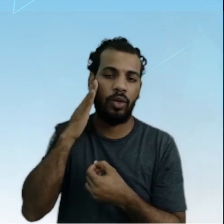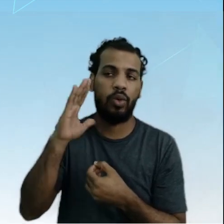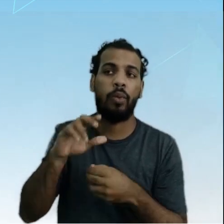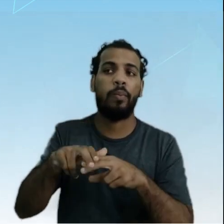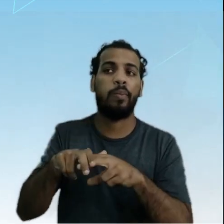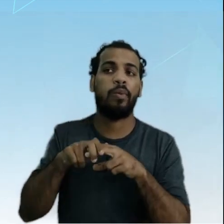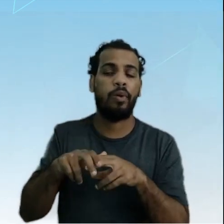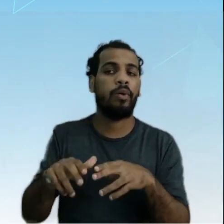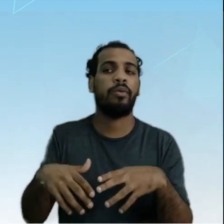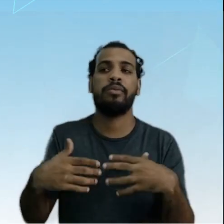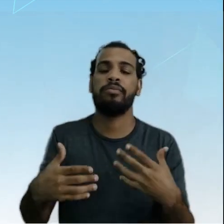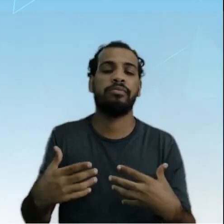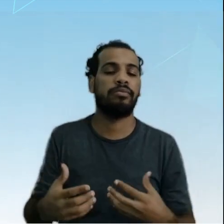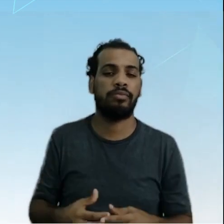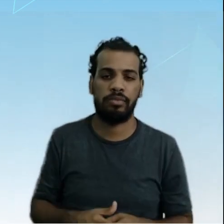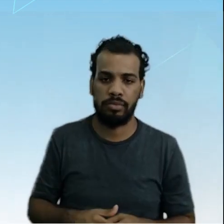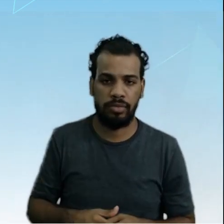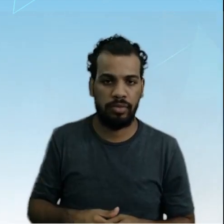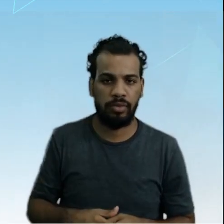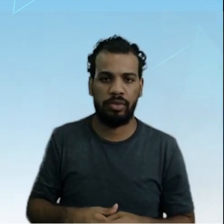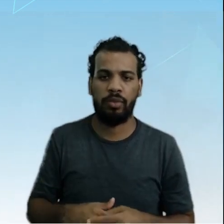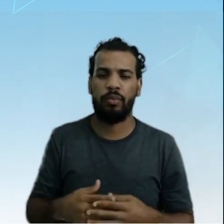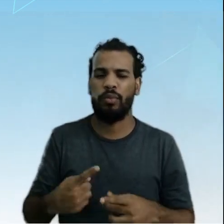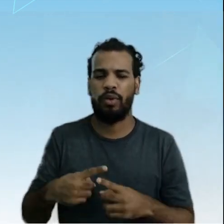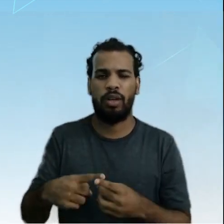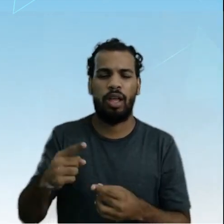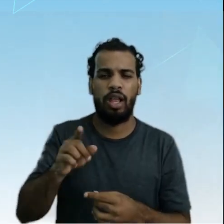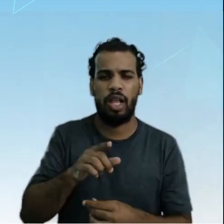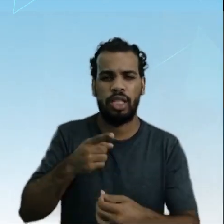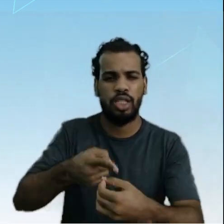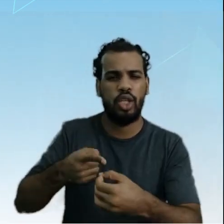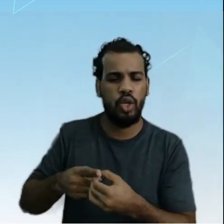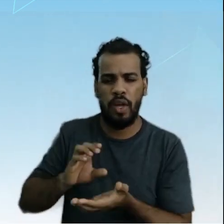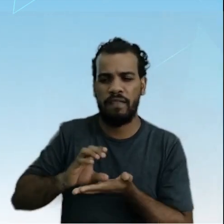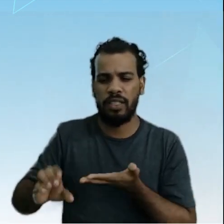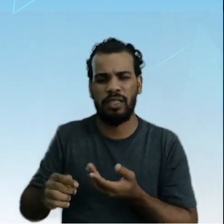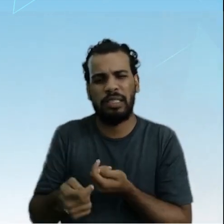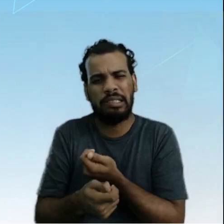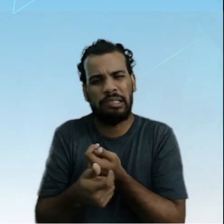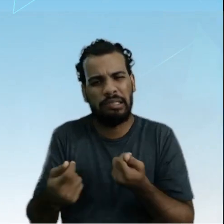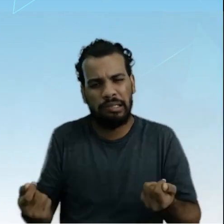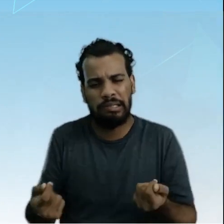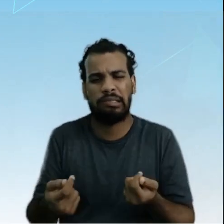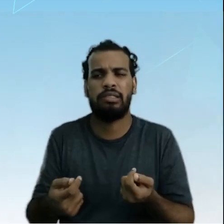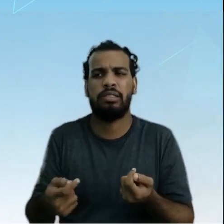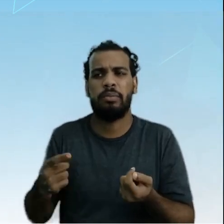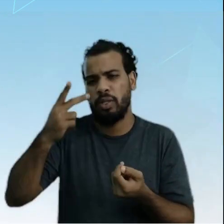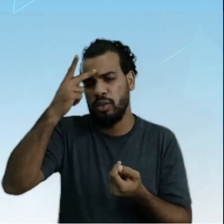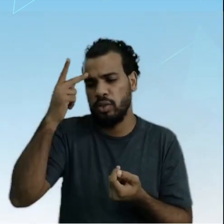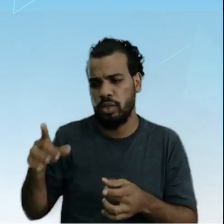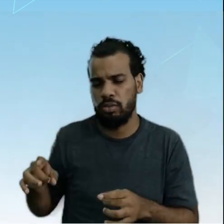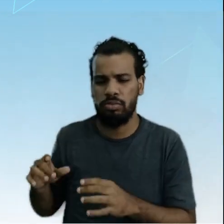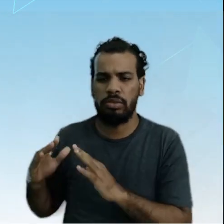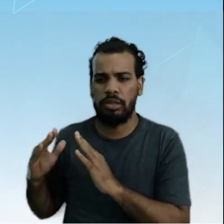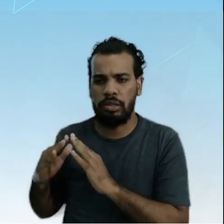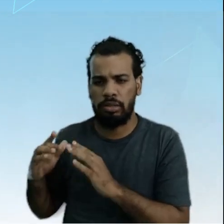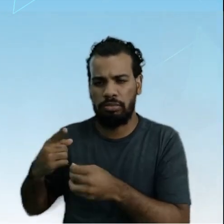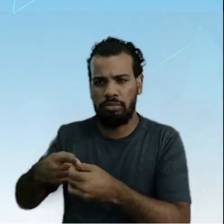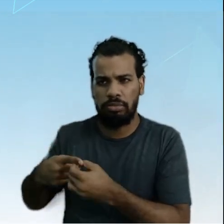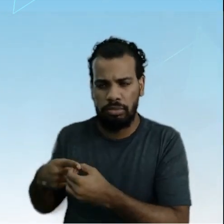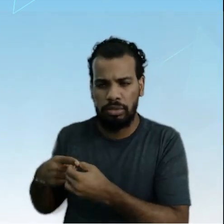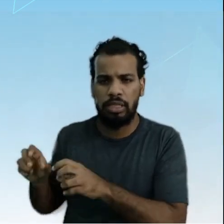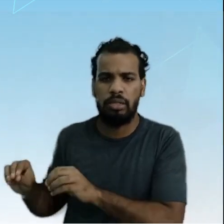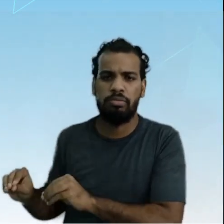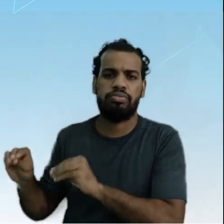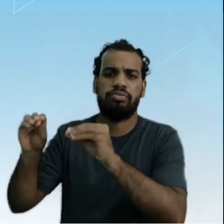causa do pouco investimento que há nesses locais, muitos saem de suas terras O natais êxodo,